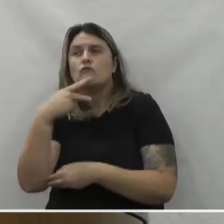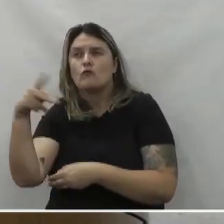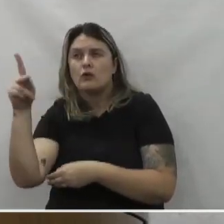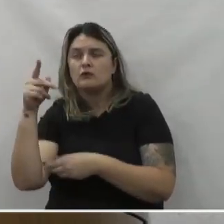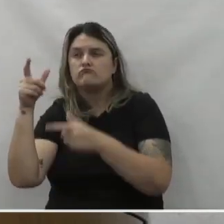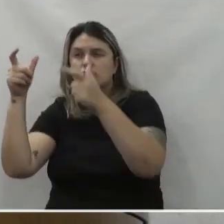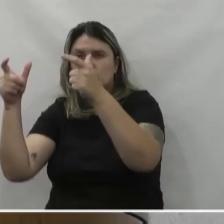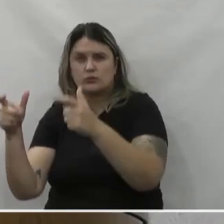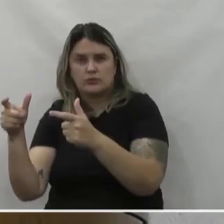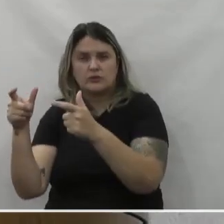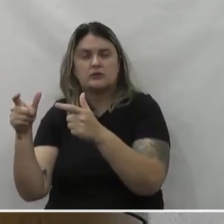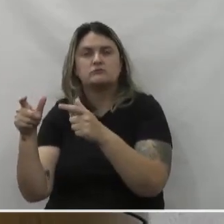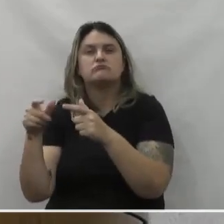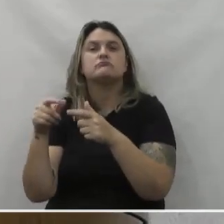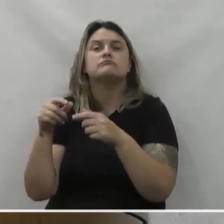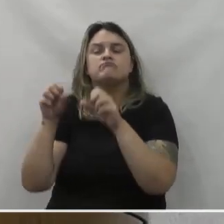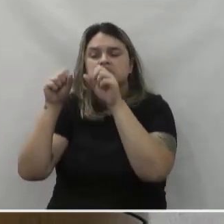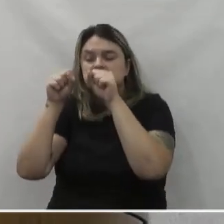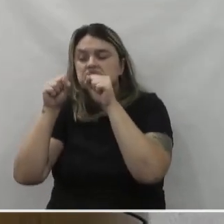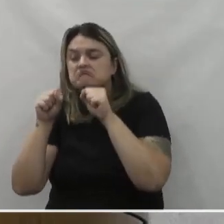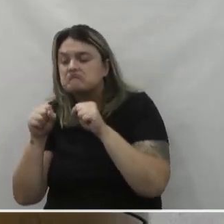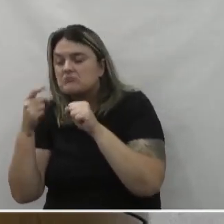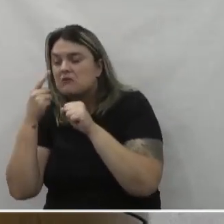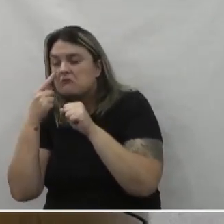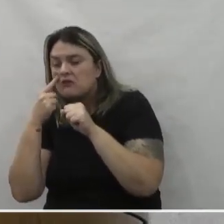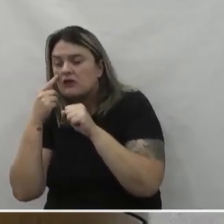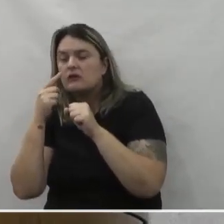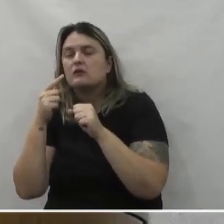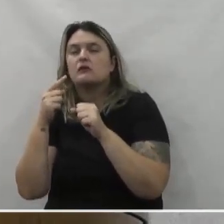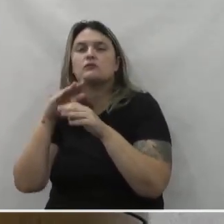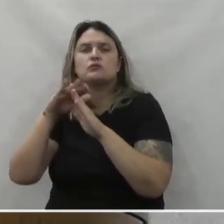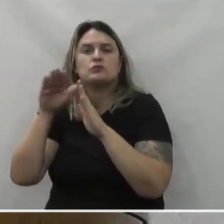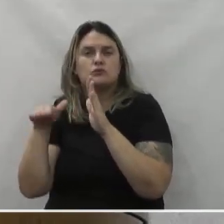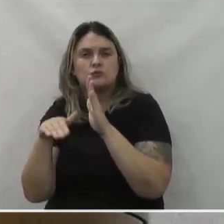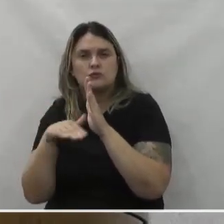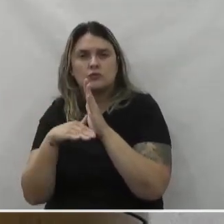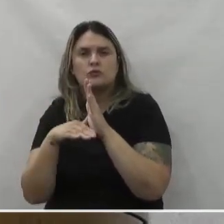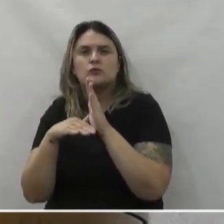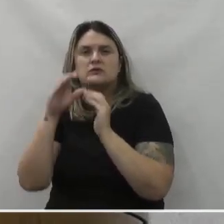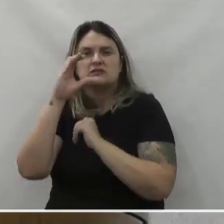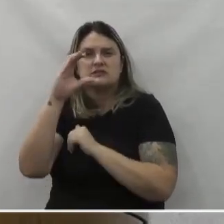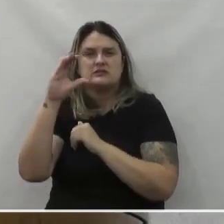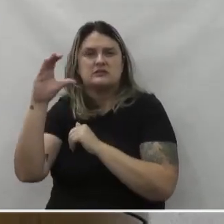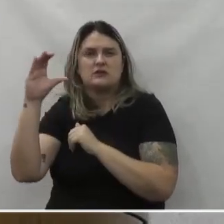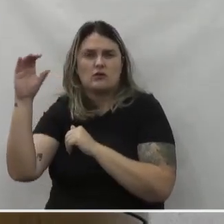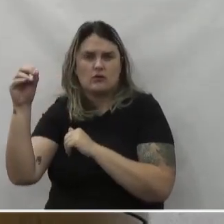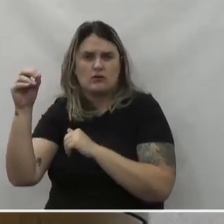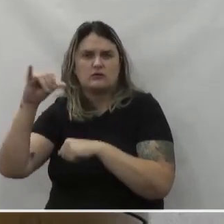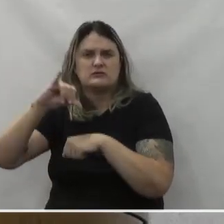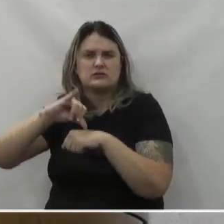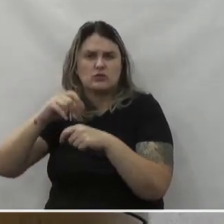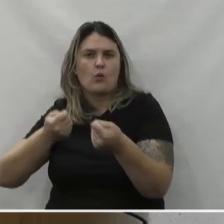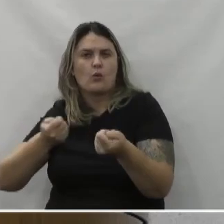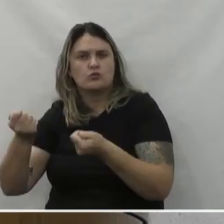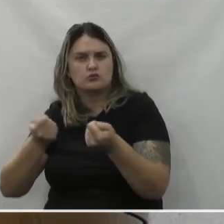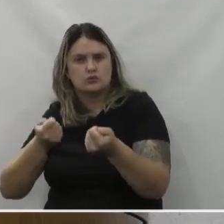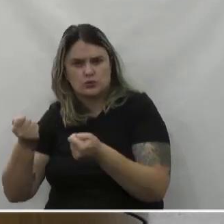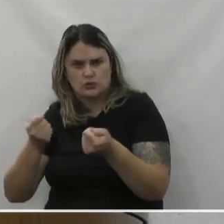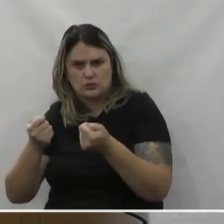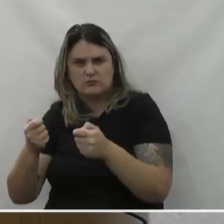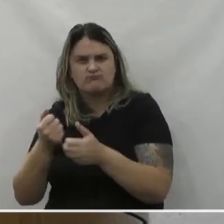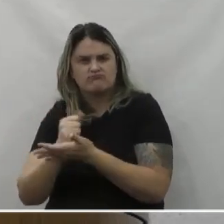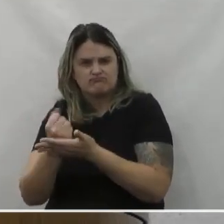gente verificou lá tudo, a CCO, né, que é o Centro de Controle